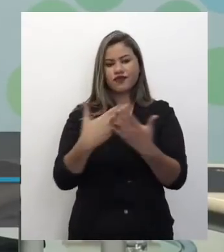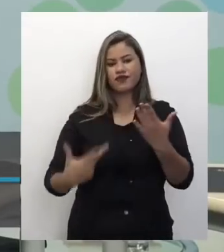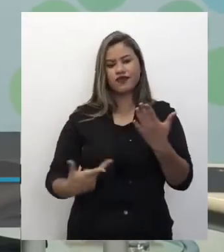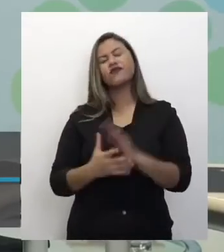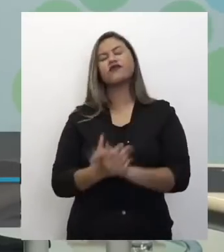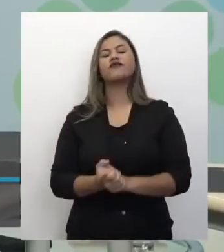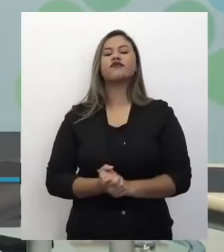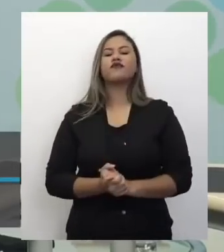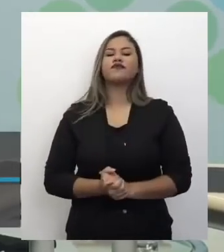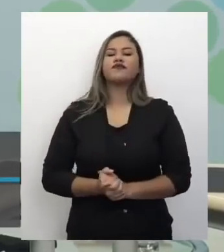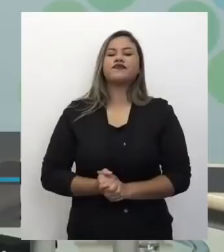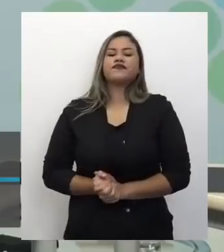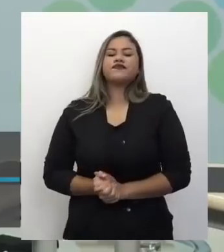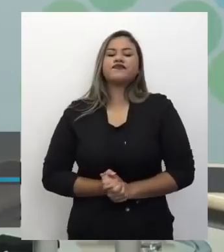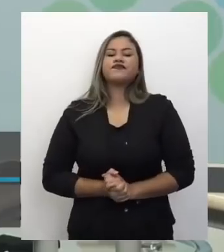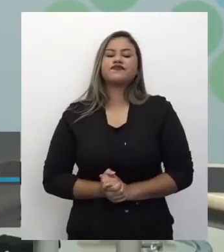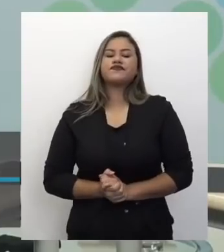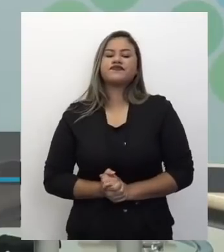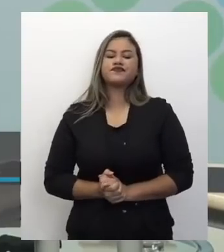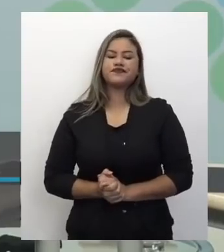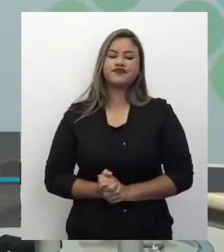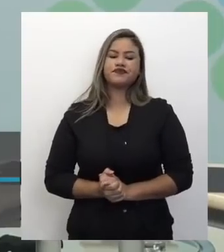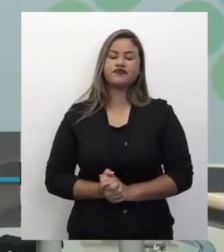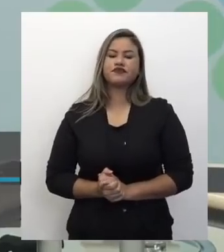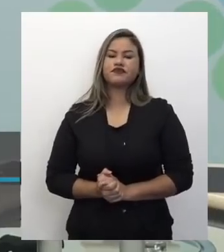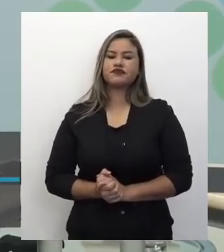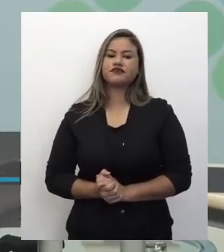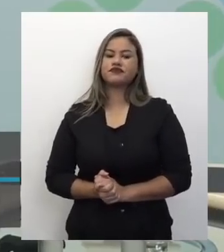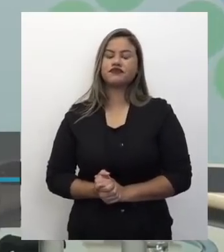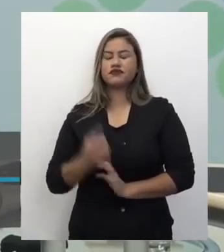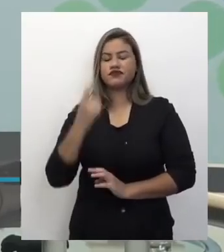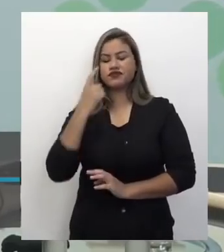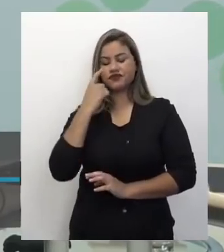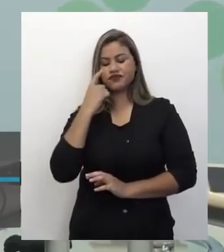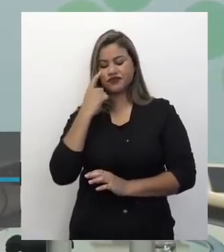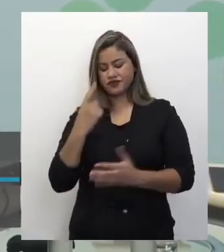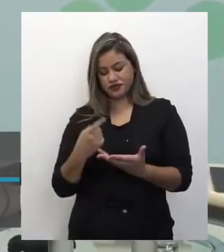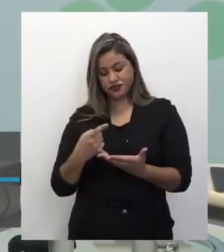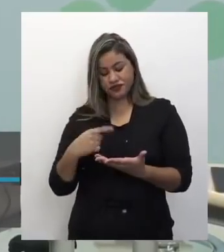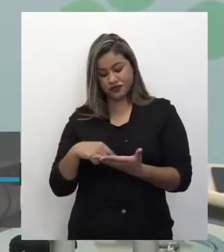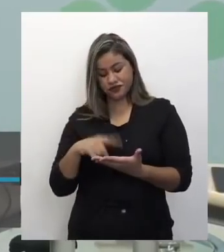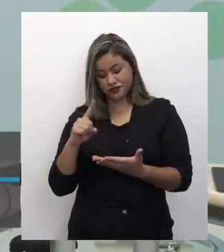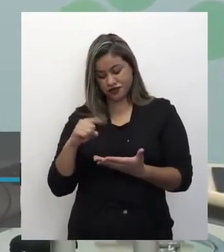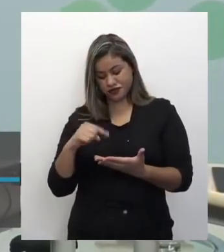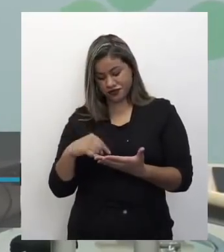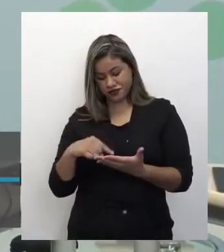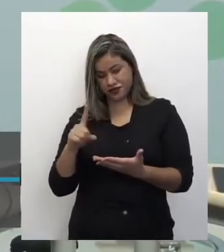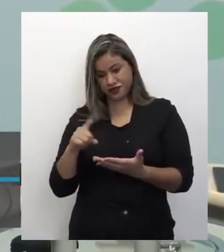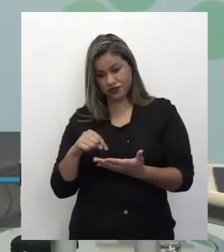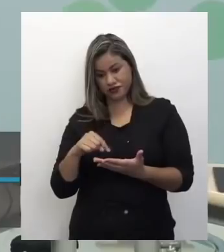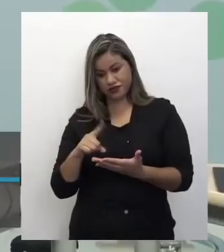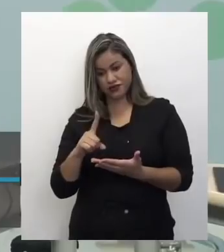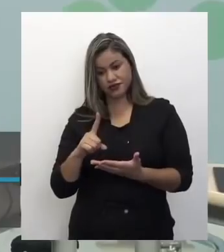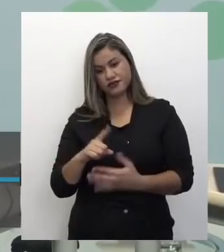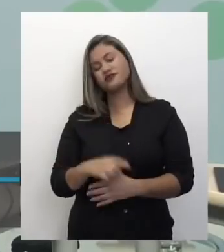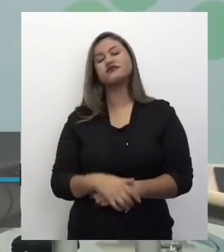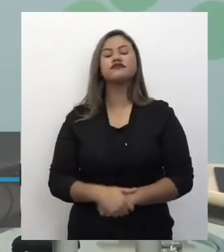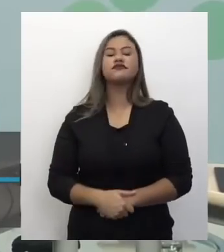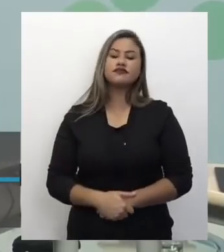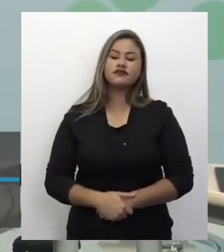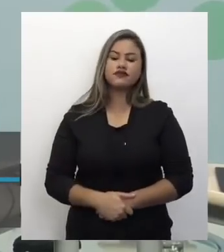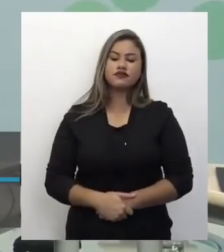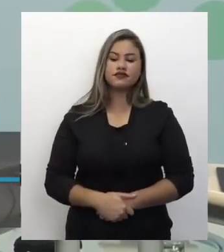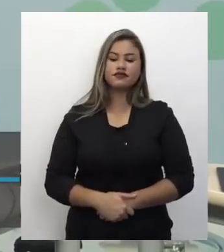diferentes. Quer ver? Vamos lá.